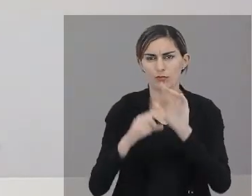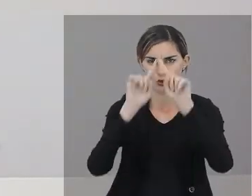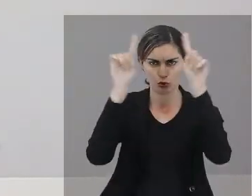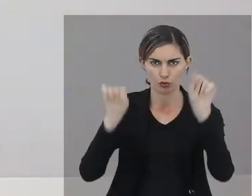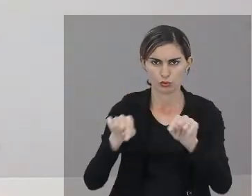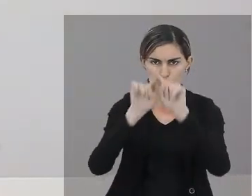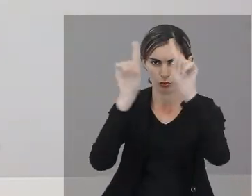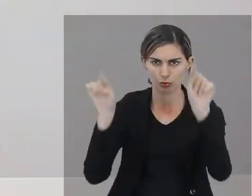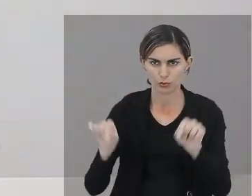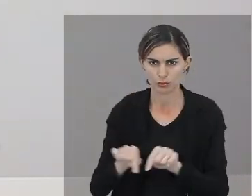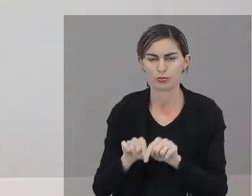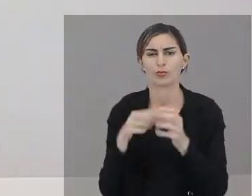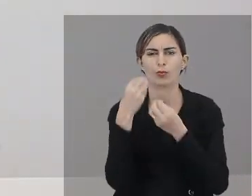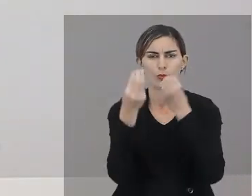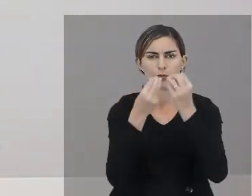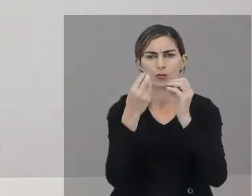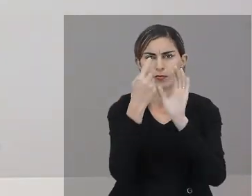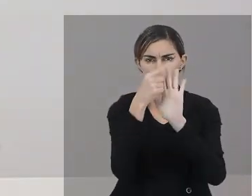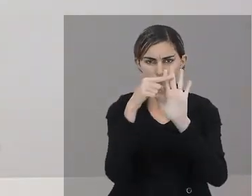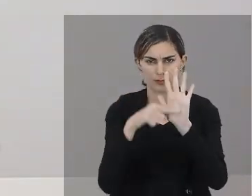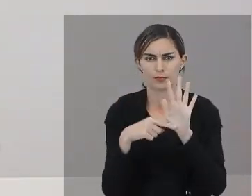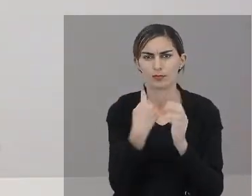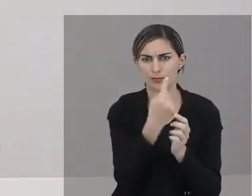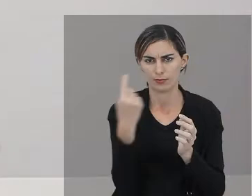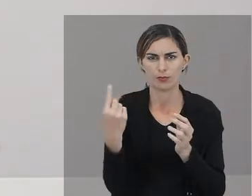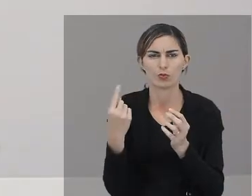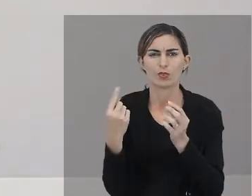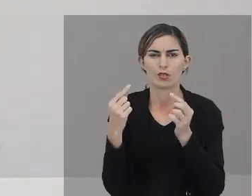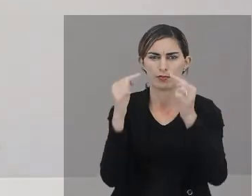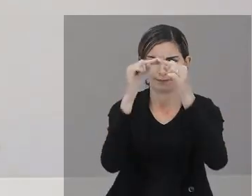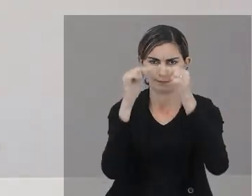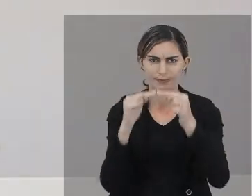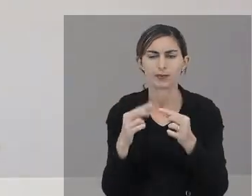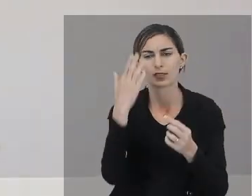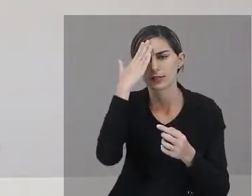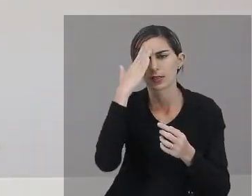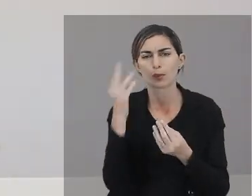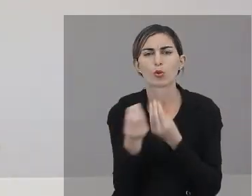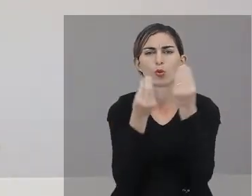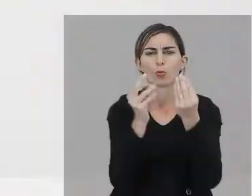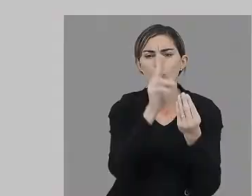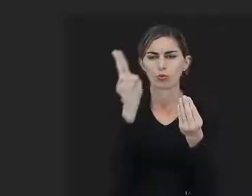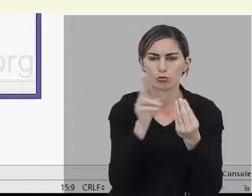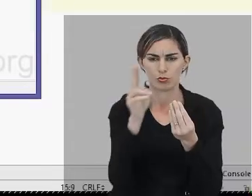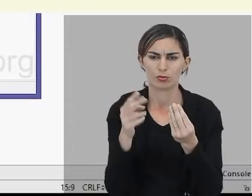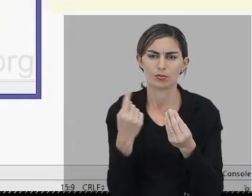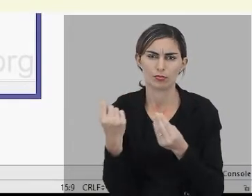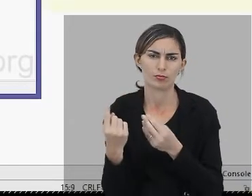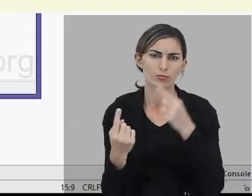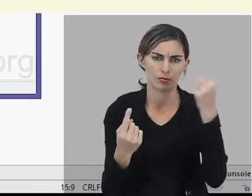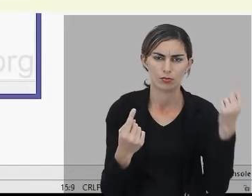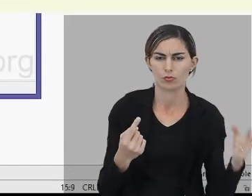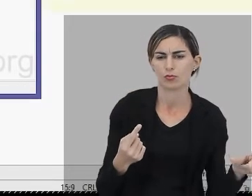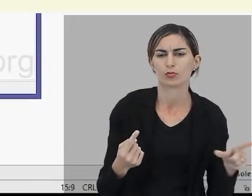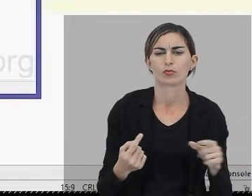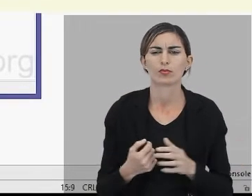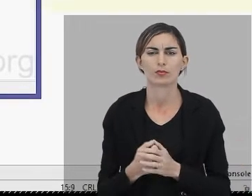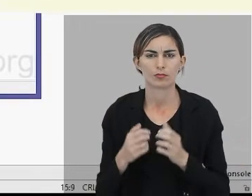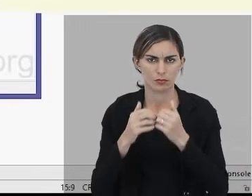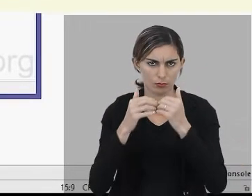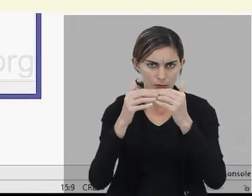poder utilizar da forma mais adequada e saber quando utilizar uma e quando utilizar a outra. Então, pessoal,